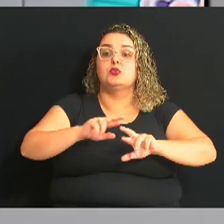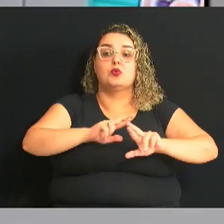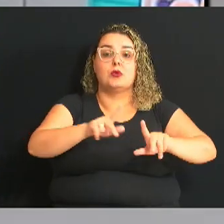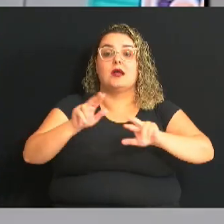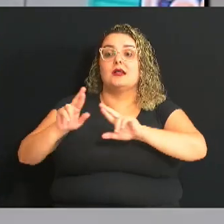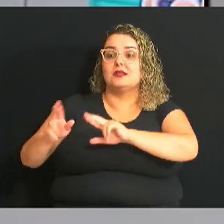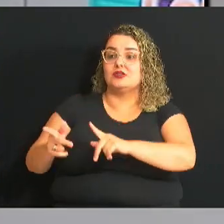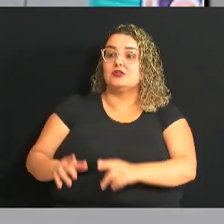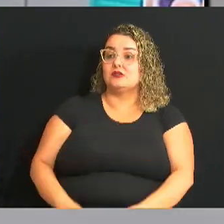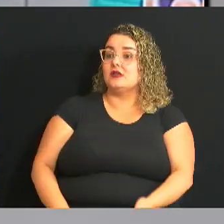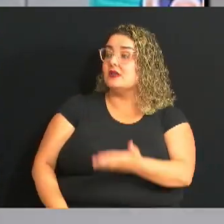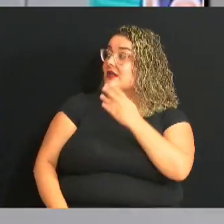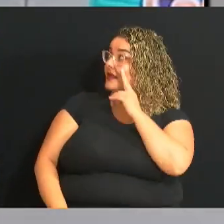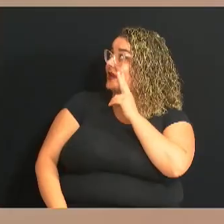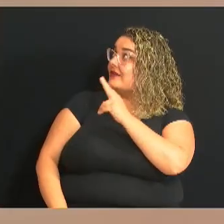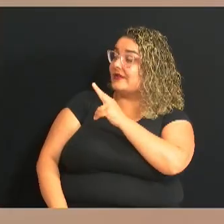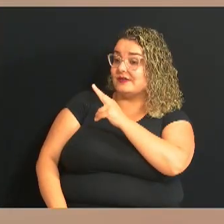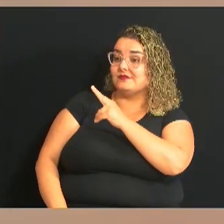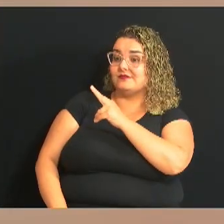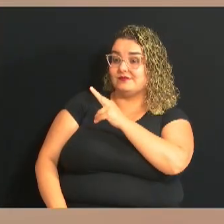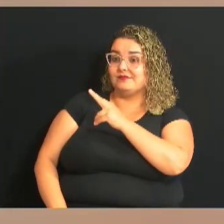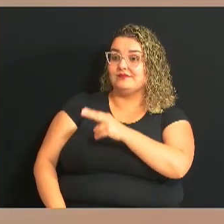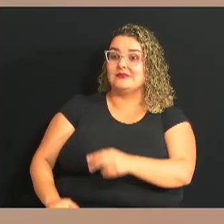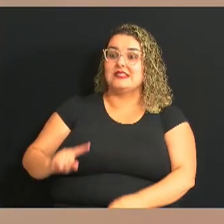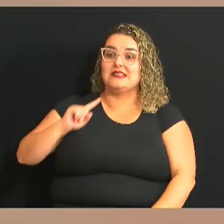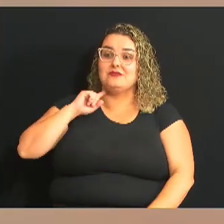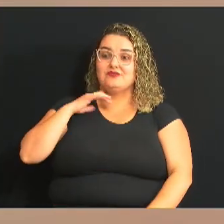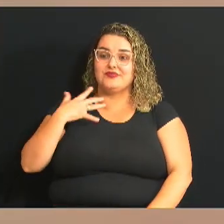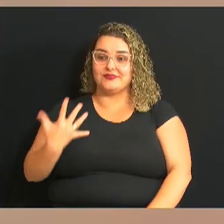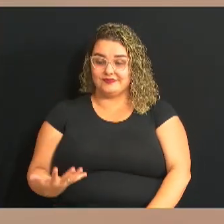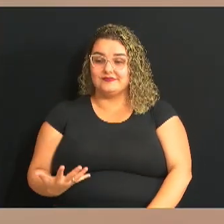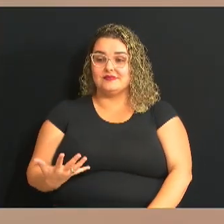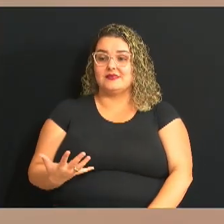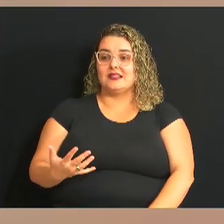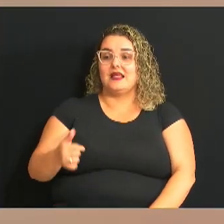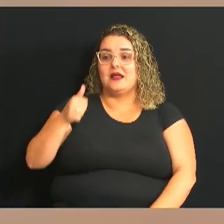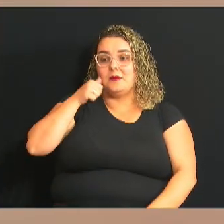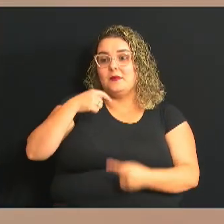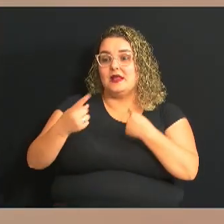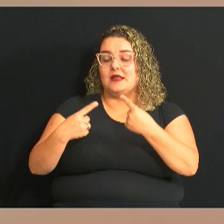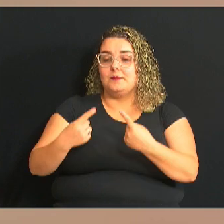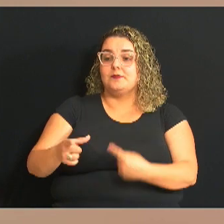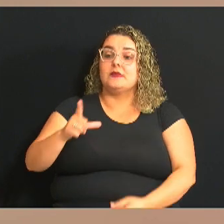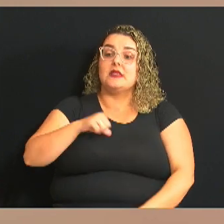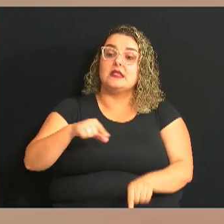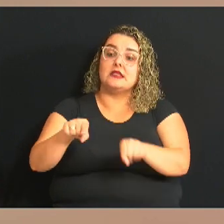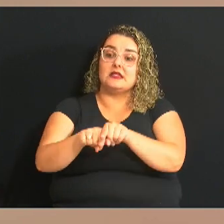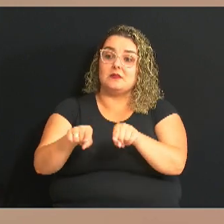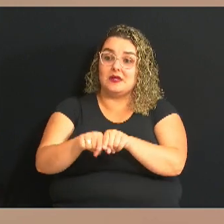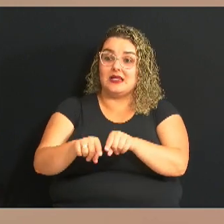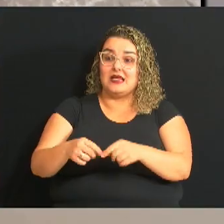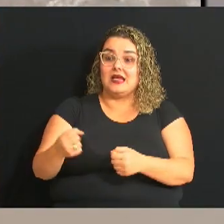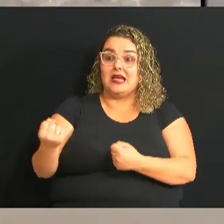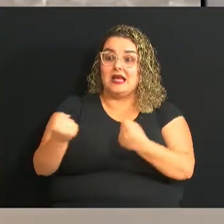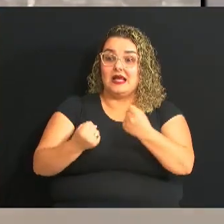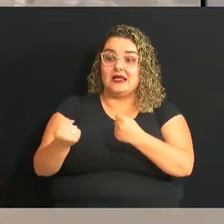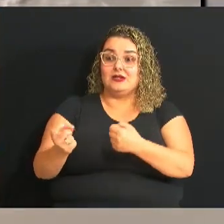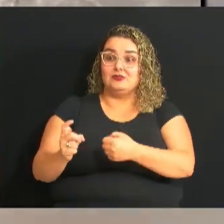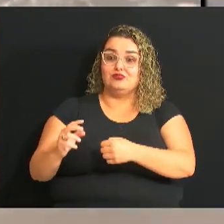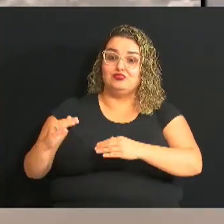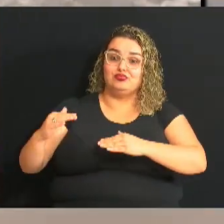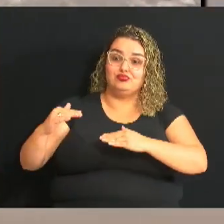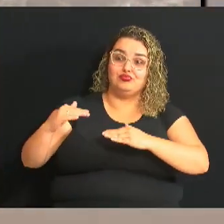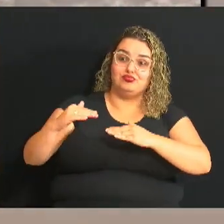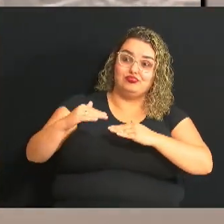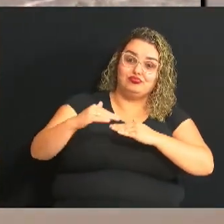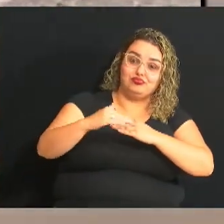aí, ó, dá para ver lixeira caída na Princesa do Oeste, tem também carro voltando na contramão,